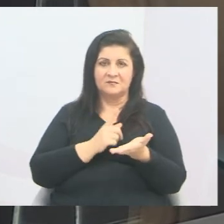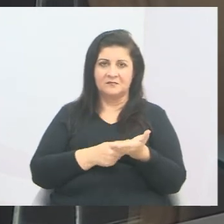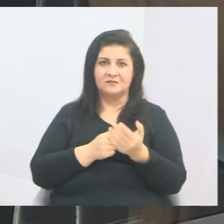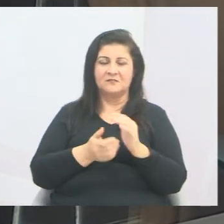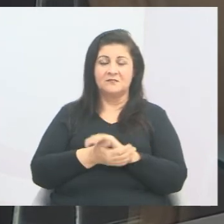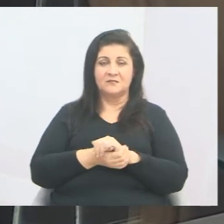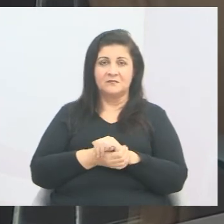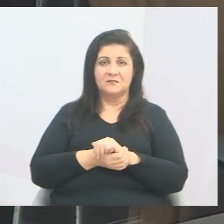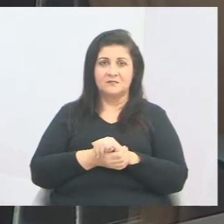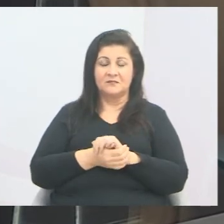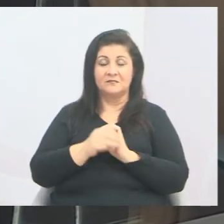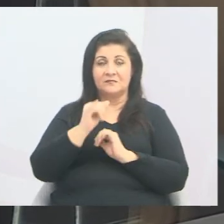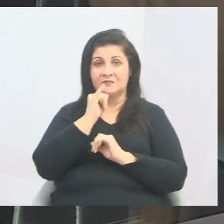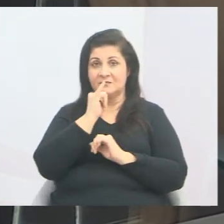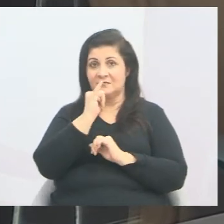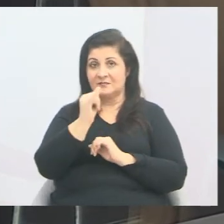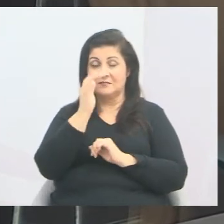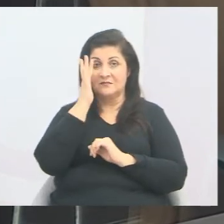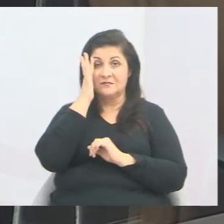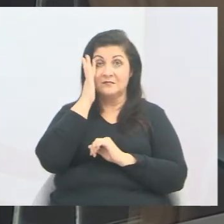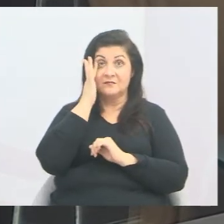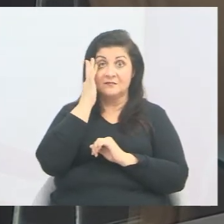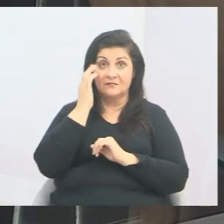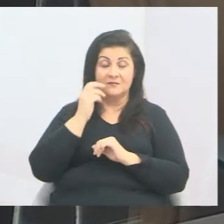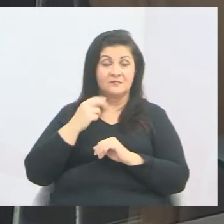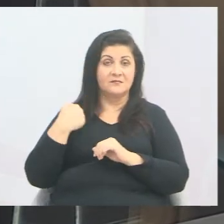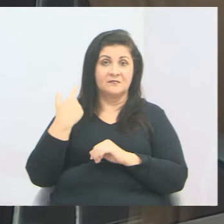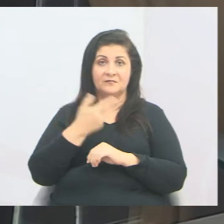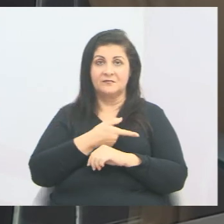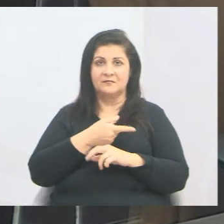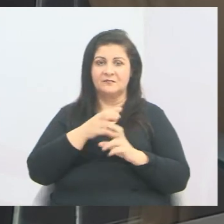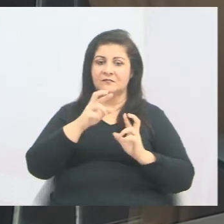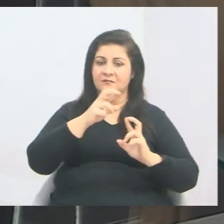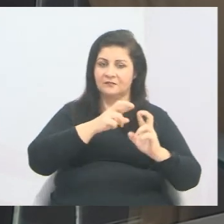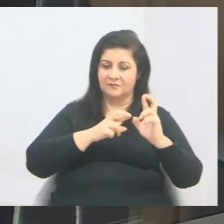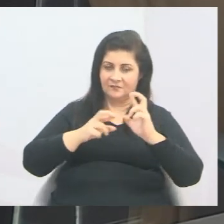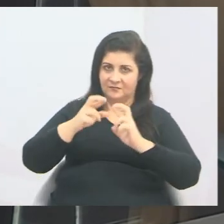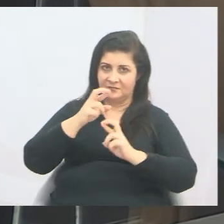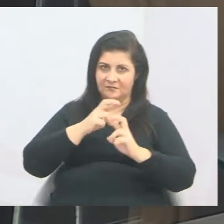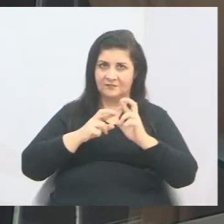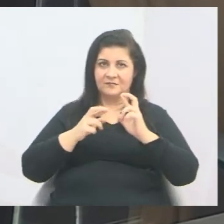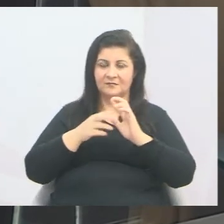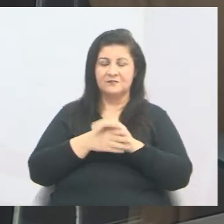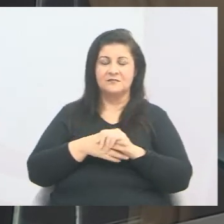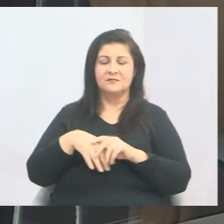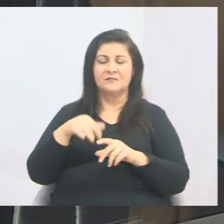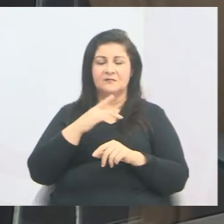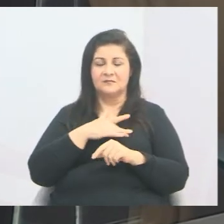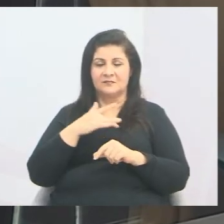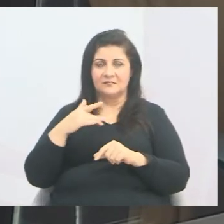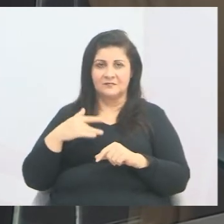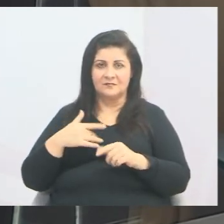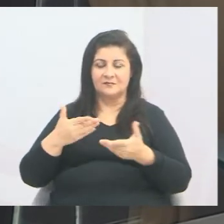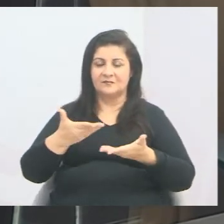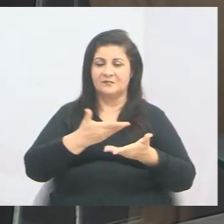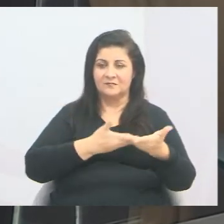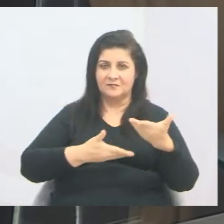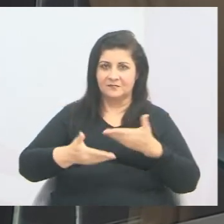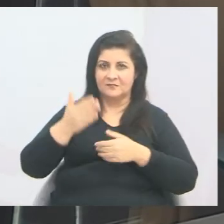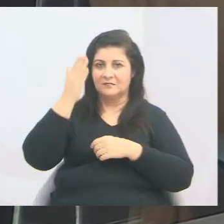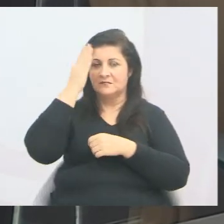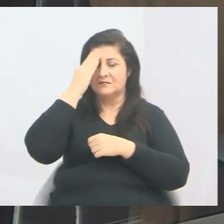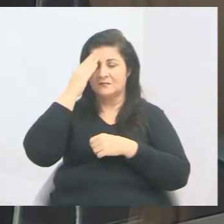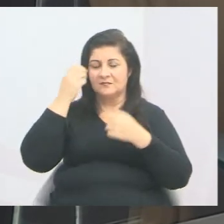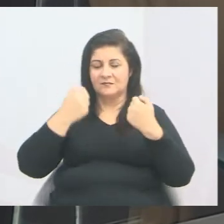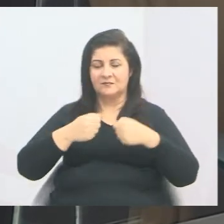deixar claro que nós não deixamos de fiscalizar essas questões da saúde, do atendimento. Sabemos que temos